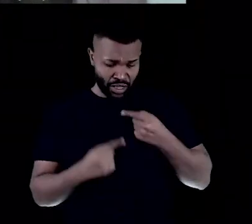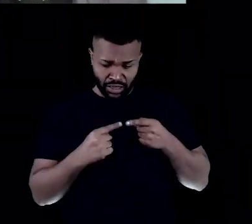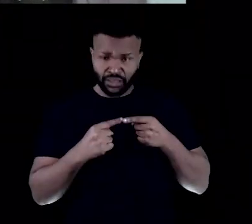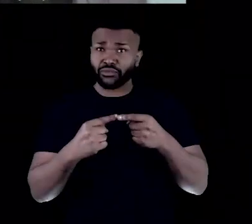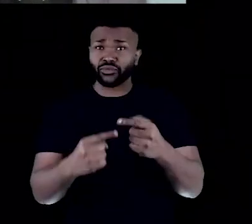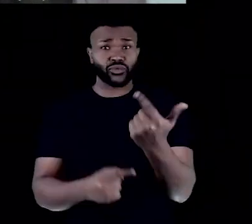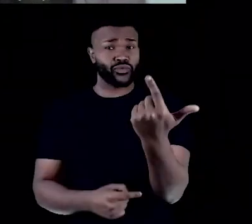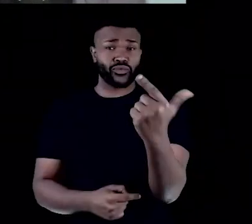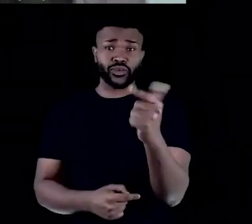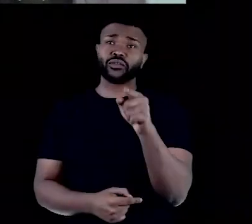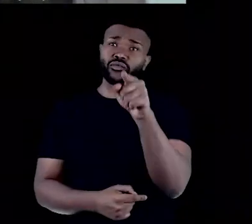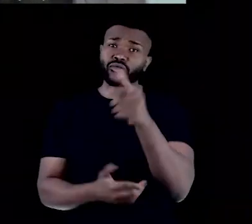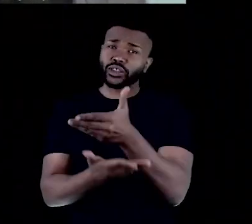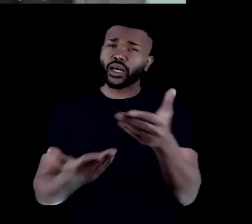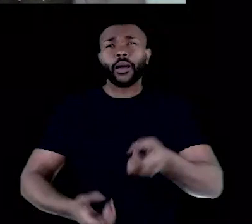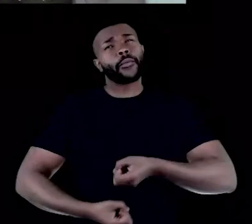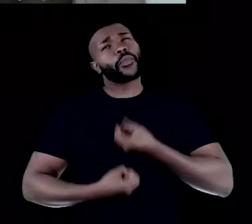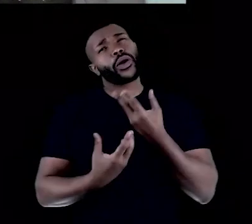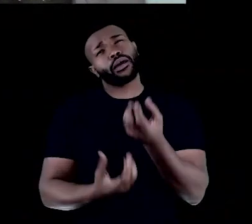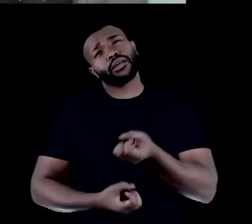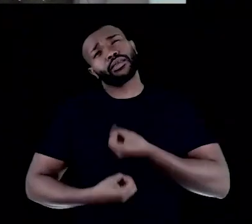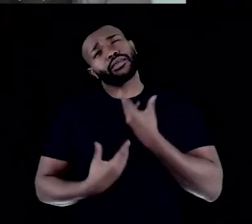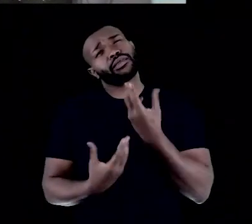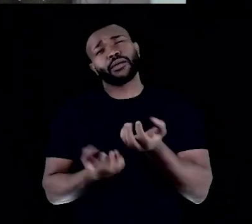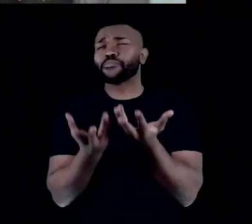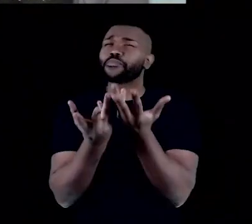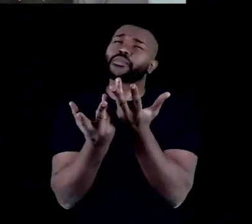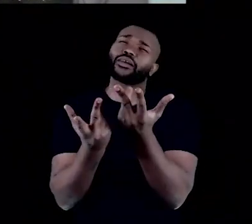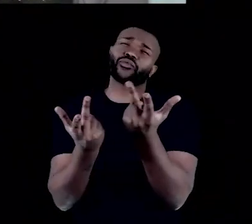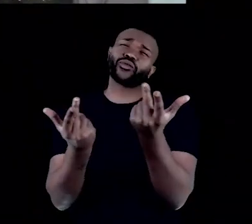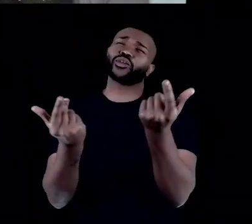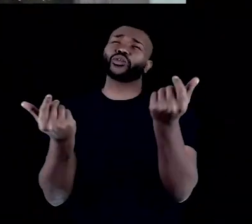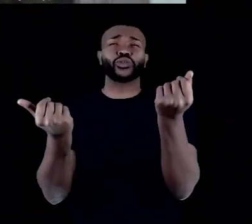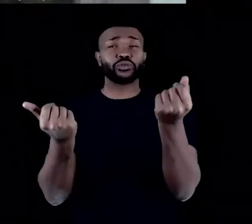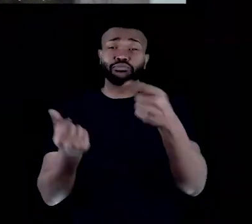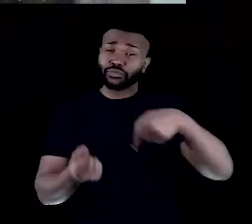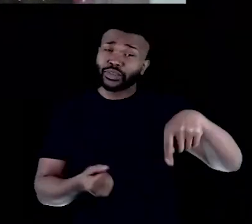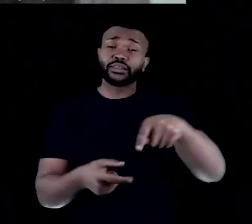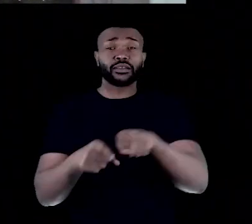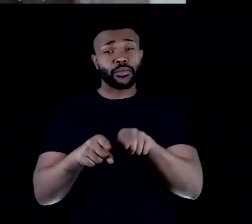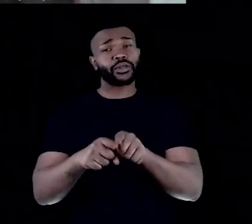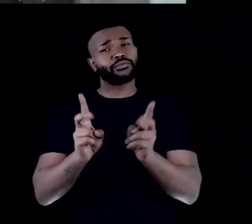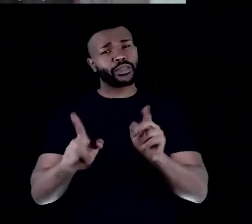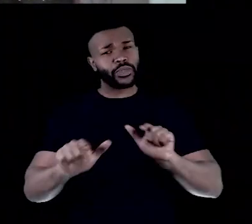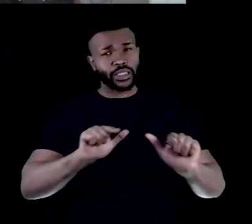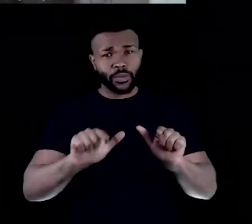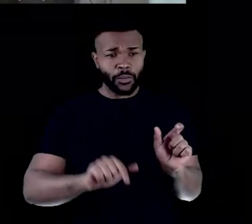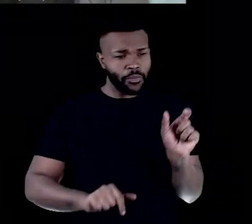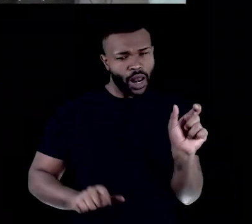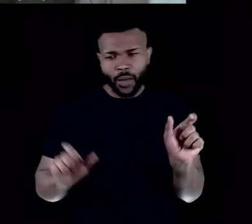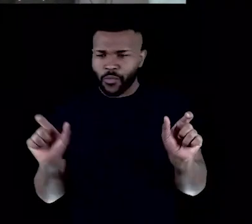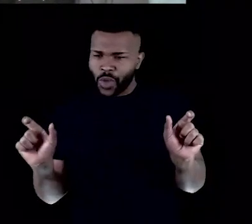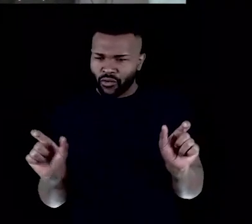tem sentido, né? Eu acho que vocês são poetas grandiosos, assim, na minha opinião, porque vocês, inclusive, estão o tempo todo trabalhando